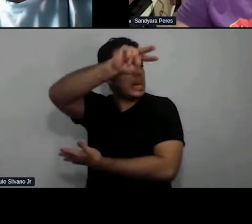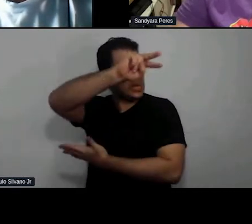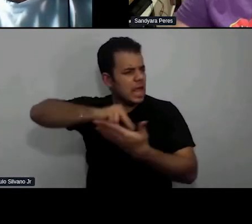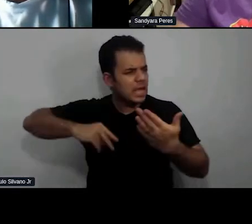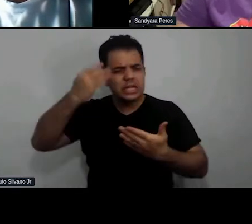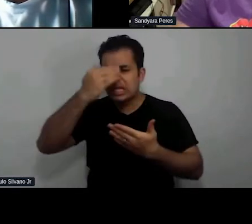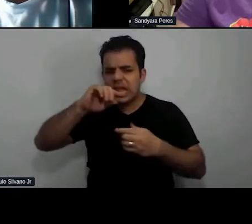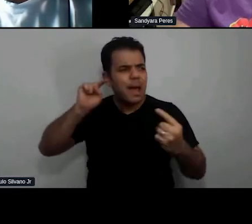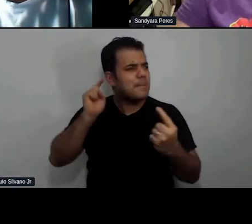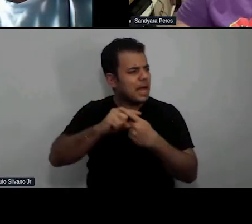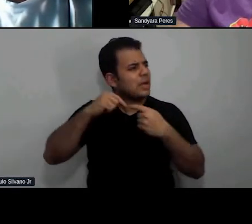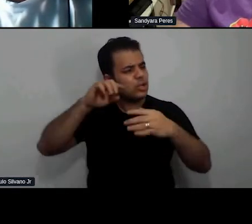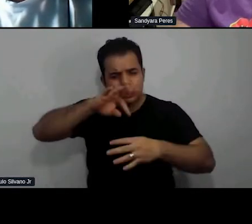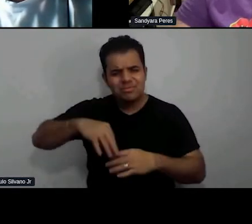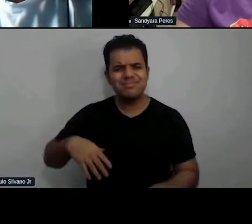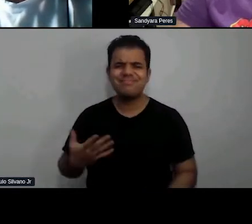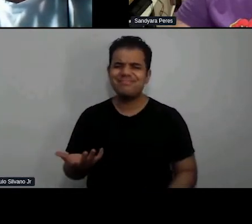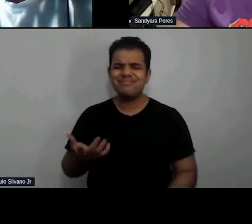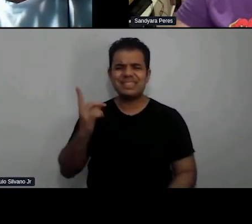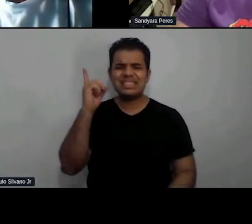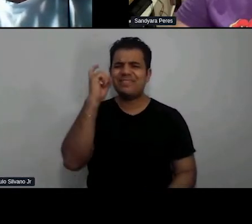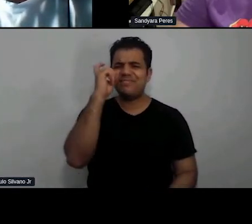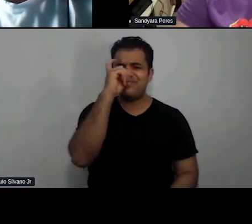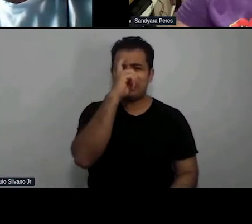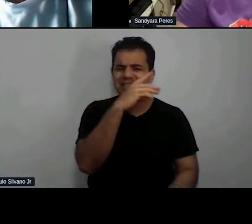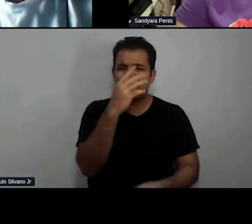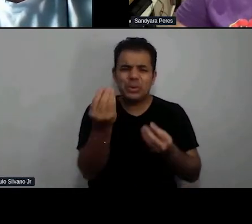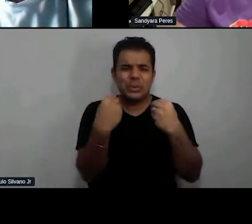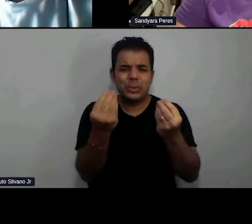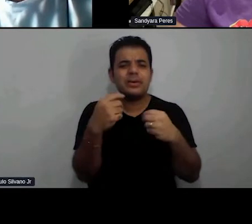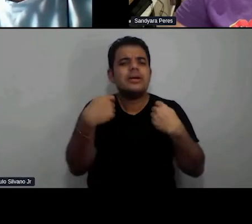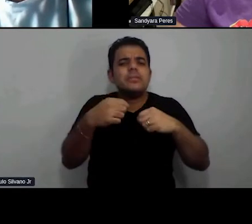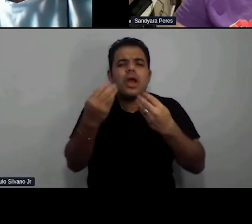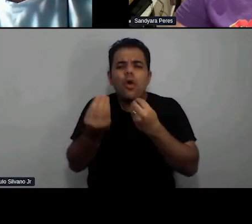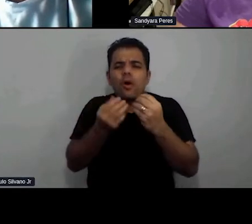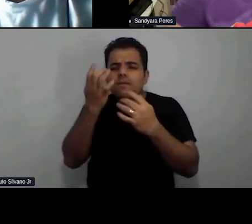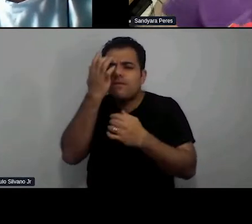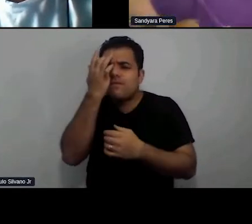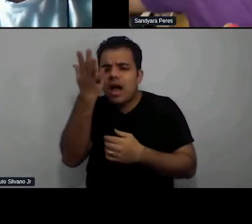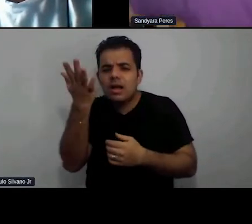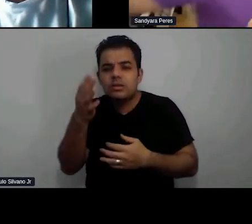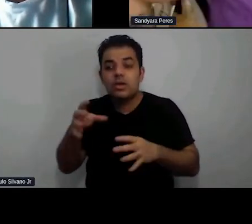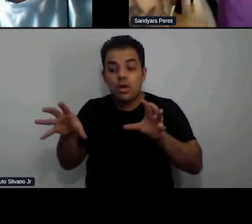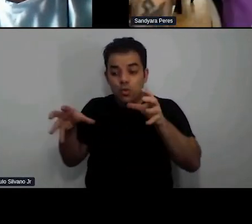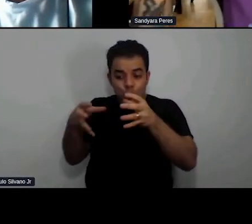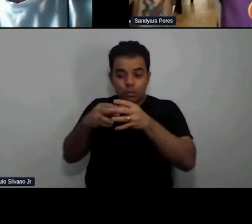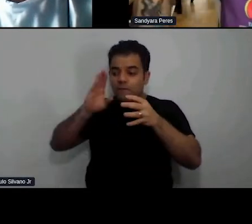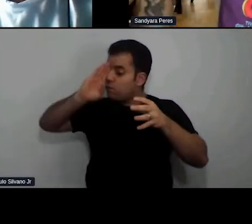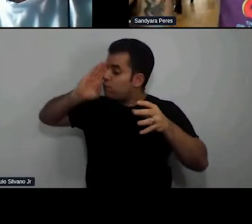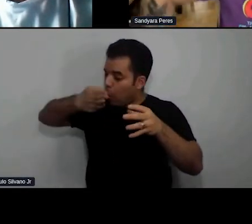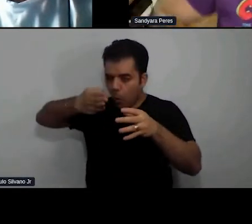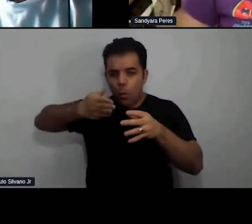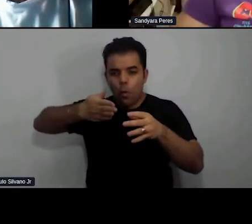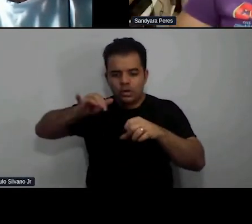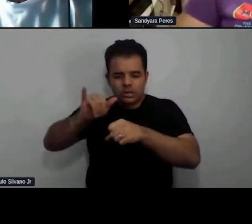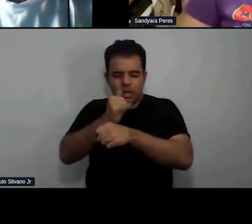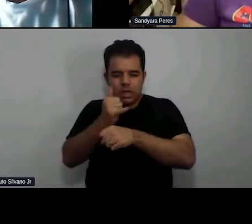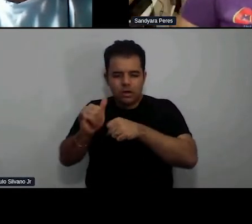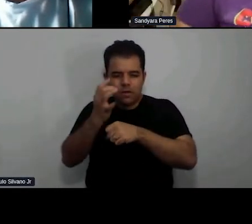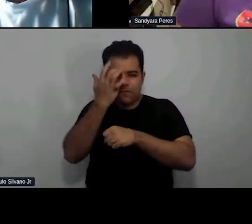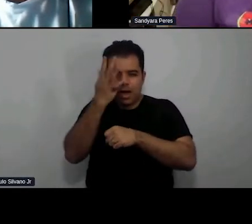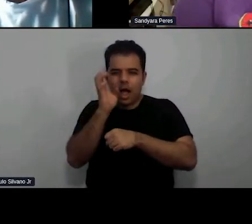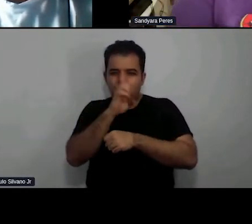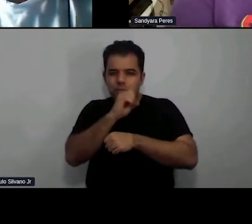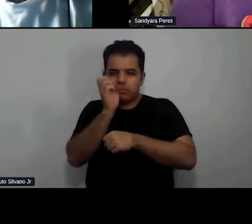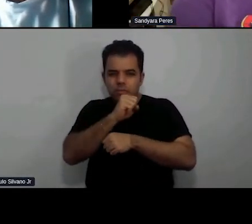entender e aplicar. É difícil, né? Qual seria o caminho? Talvez ter um time dedicado, pensando estrategicamente, um